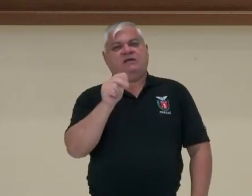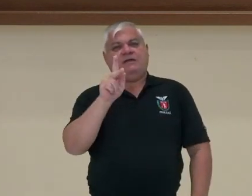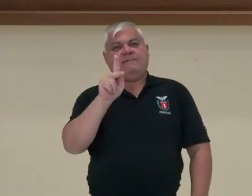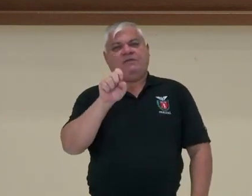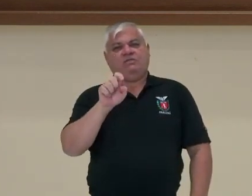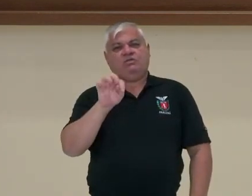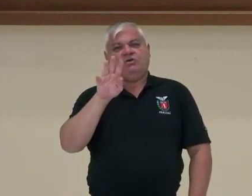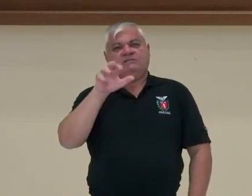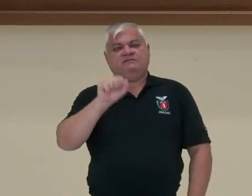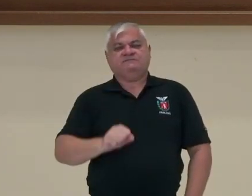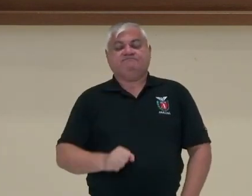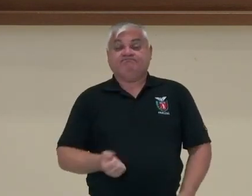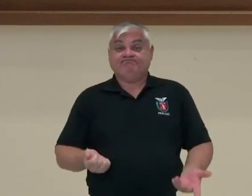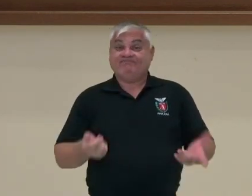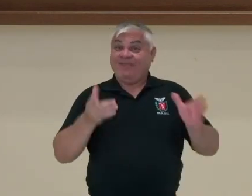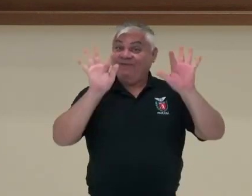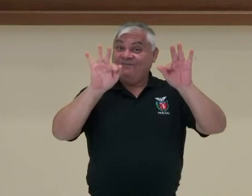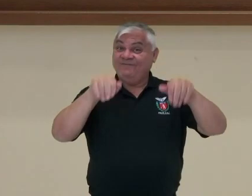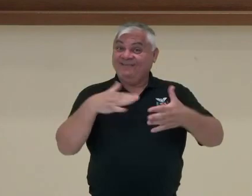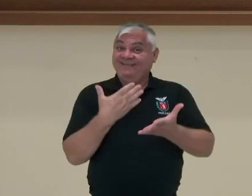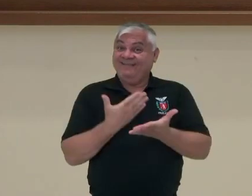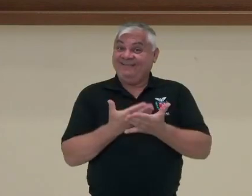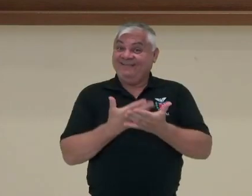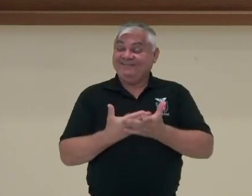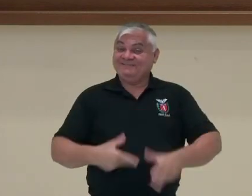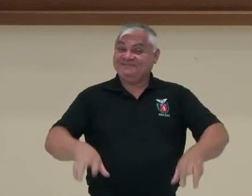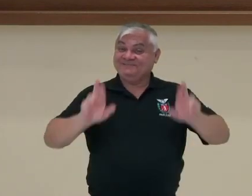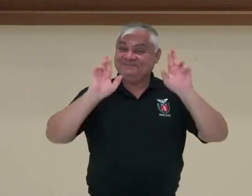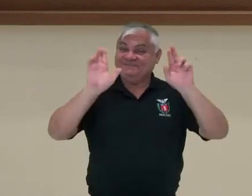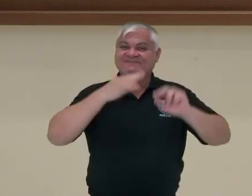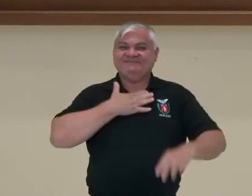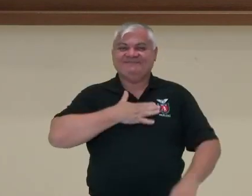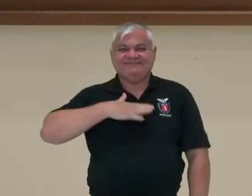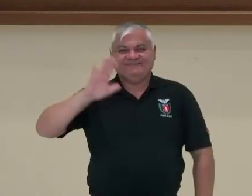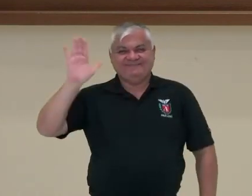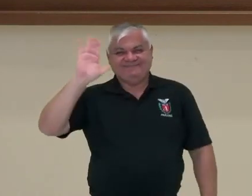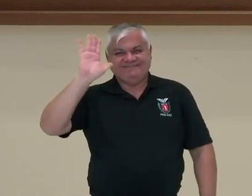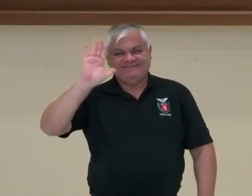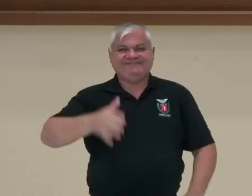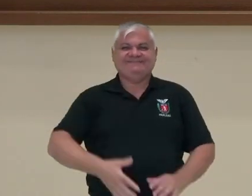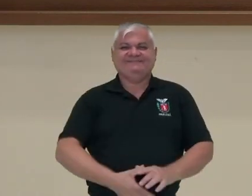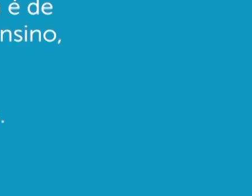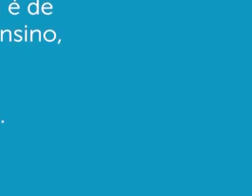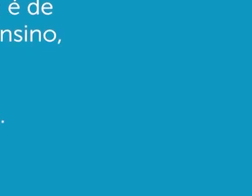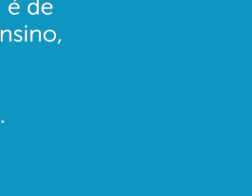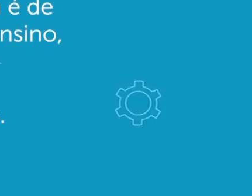E assim nós encerramos a nossa aula. Espero que vocês tenham gostado e até a próxima.